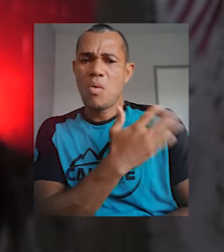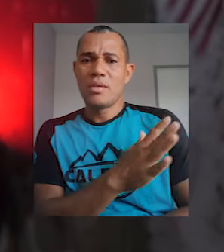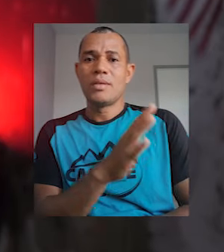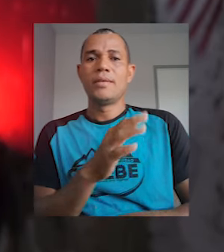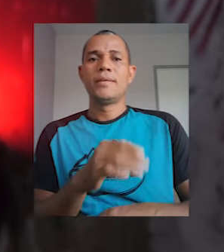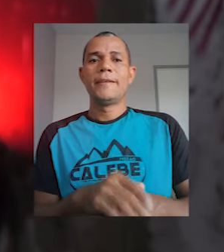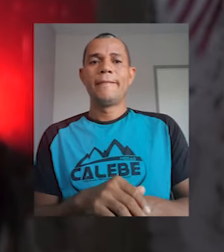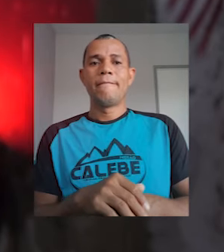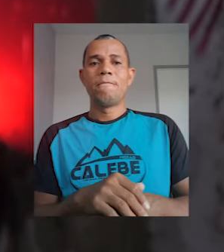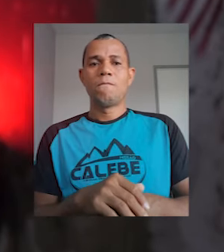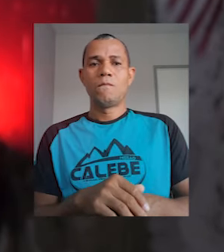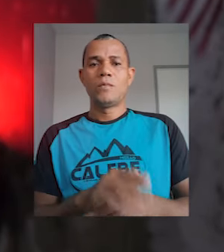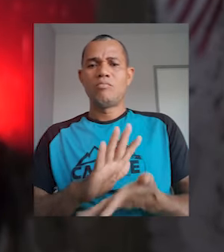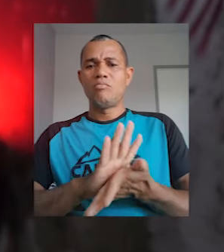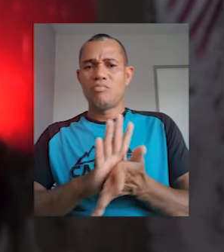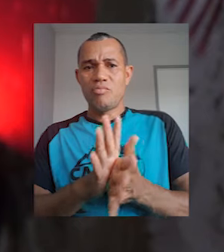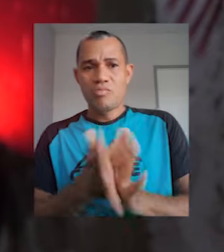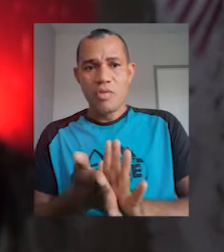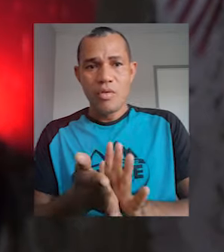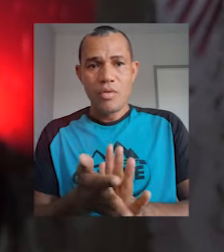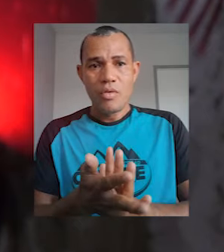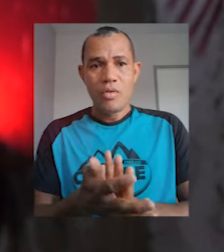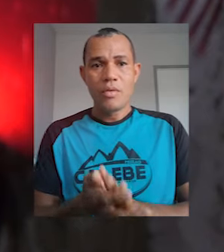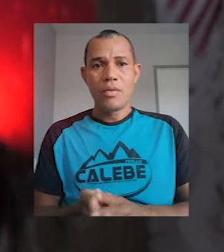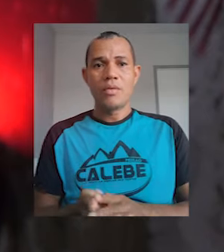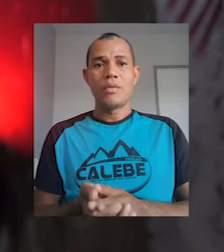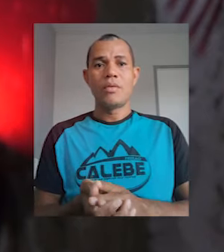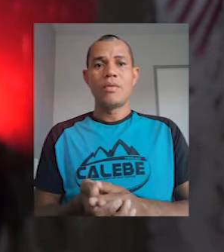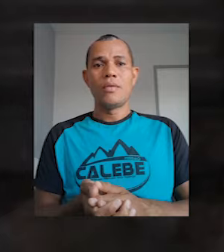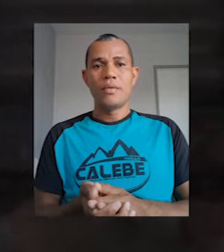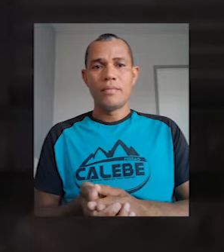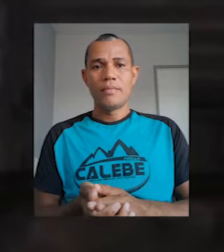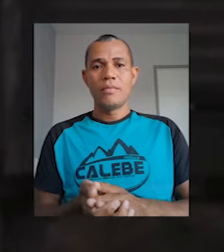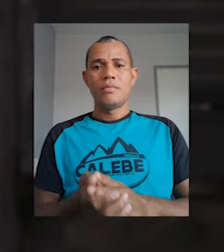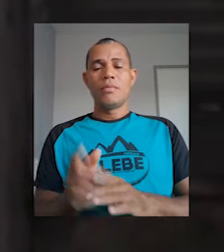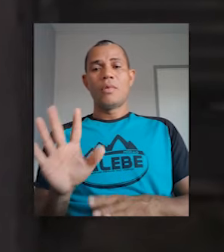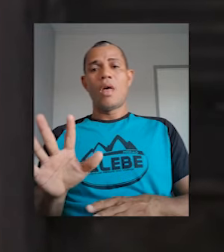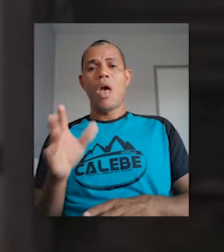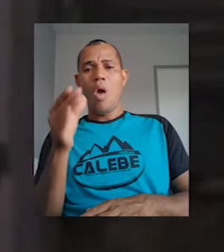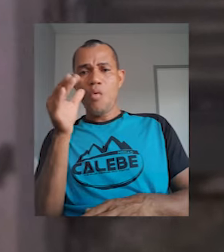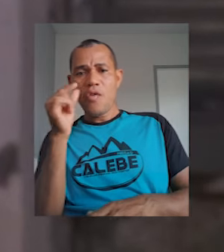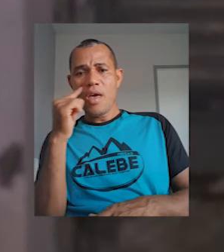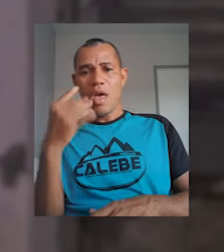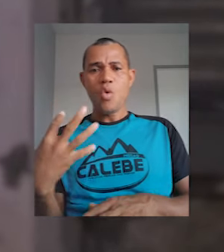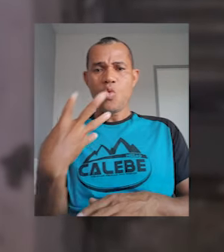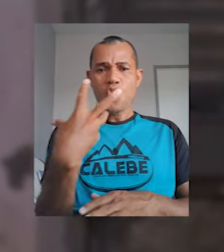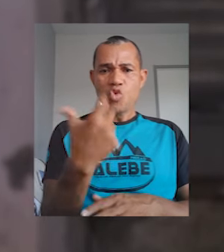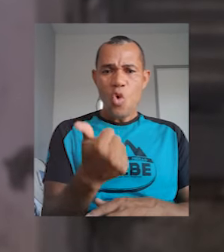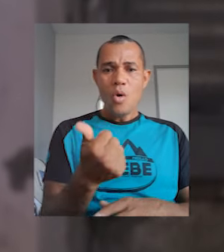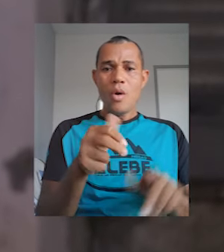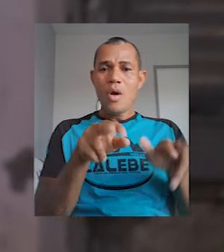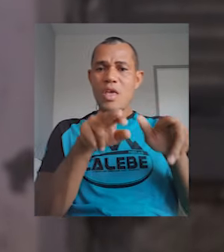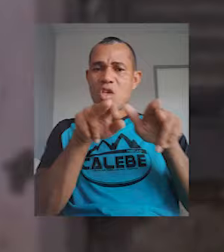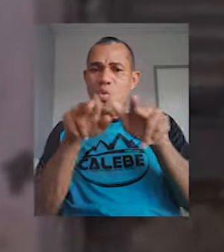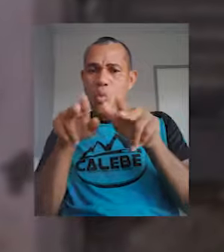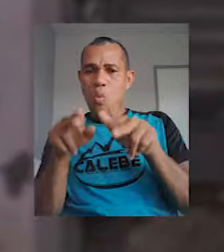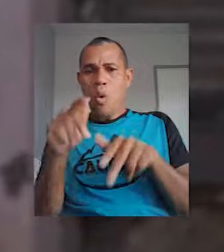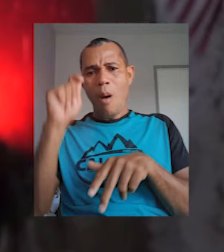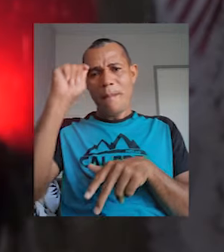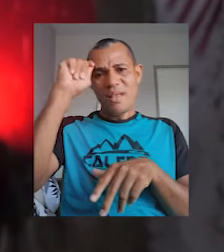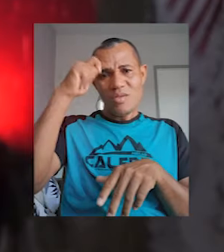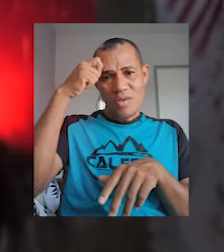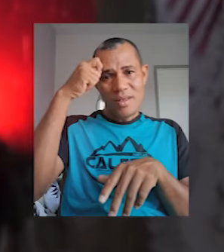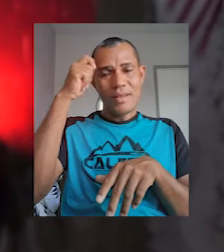noções preconceituosas a respeito da população preta, né? Que nos coloca como inferior, que coloca a